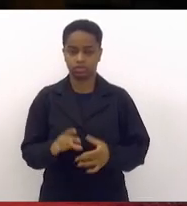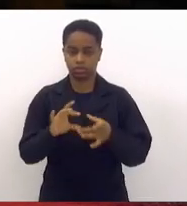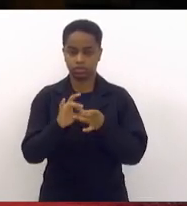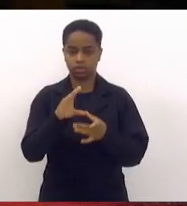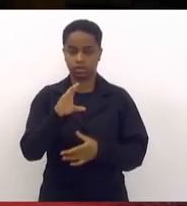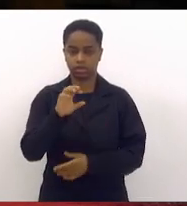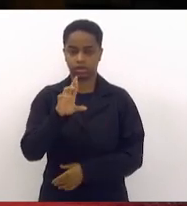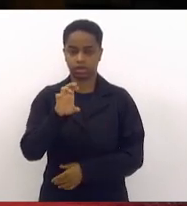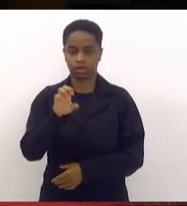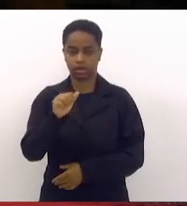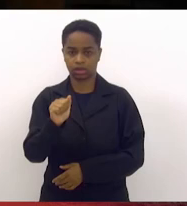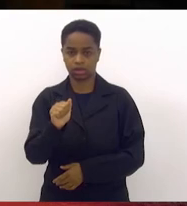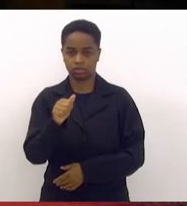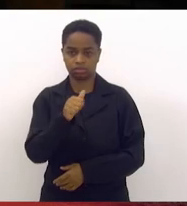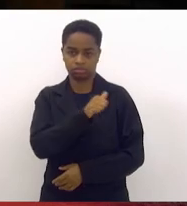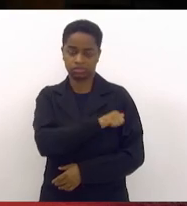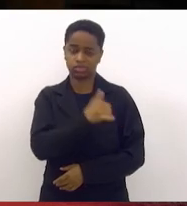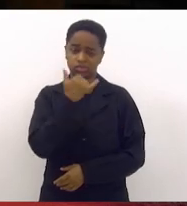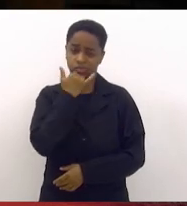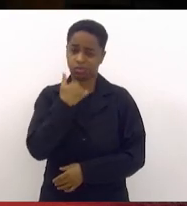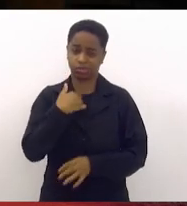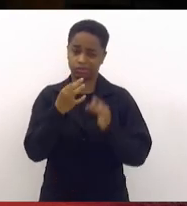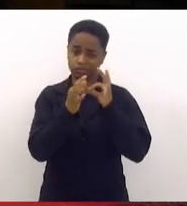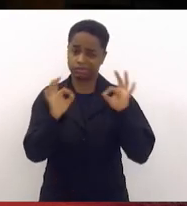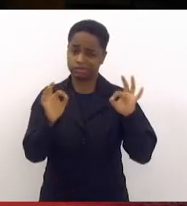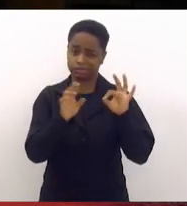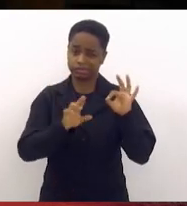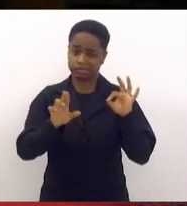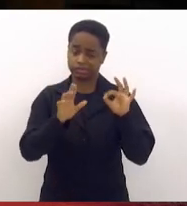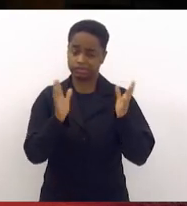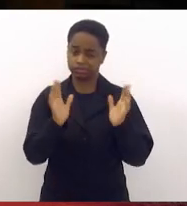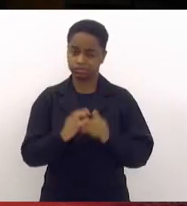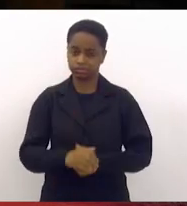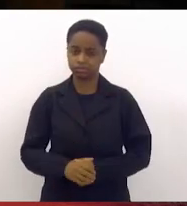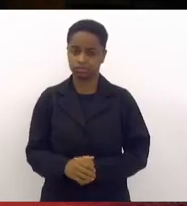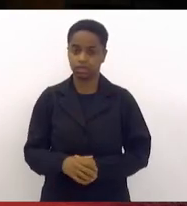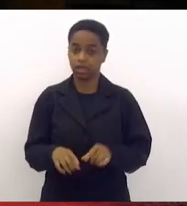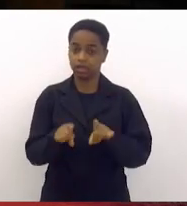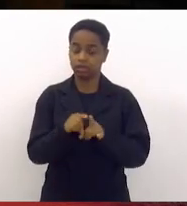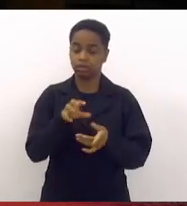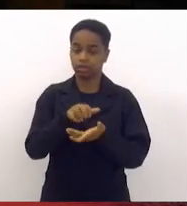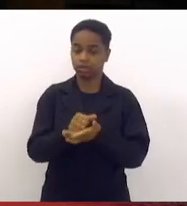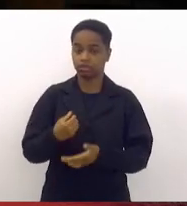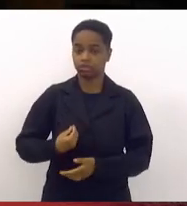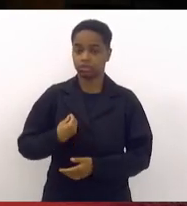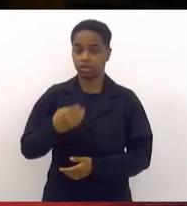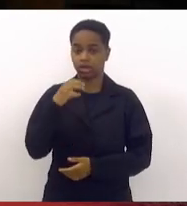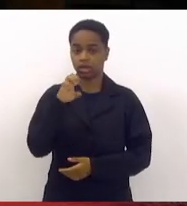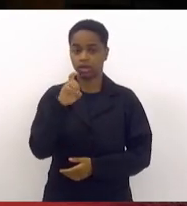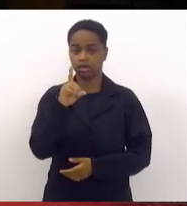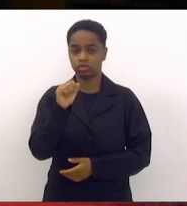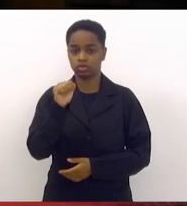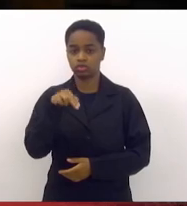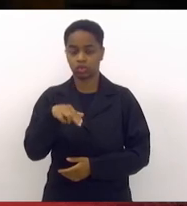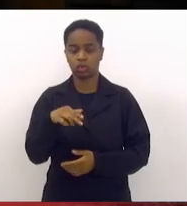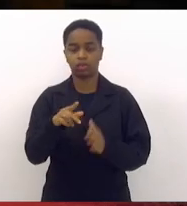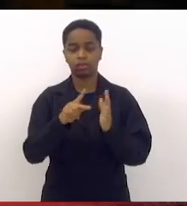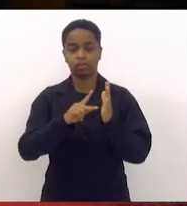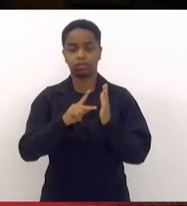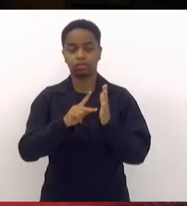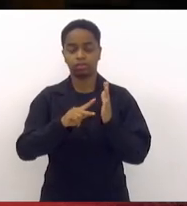RJ desculpe se eu não pronunciei certo registar a presença do Senor Edson Rocha presidente do sindicato dos